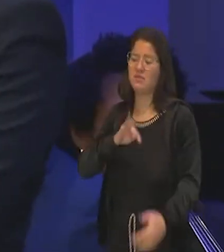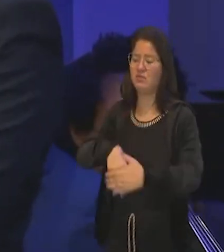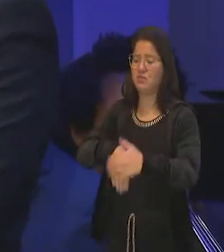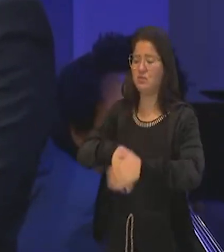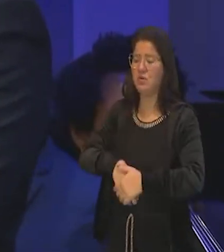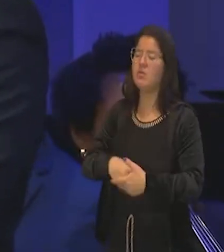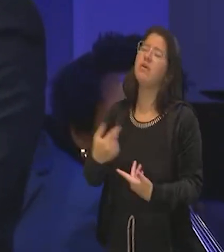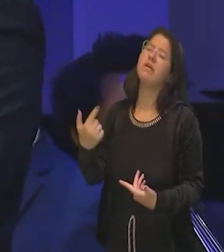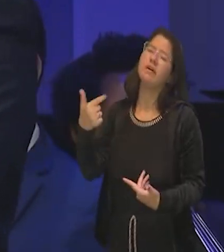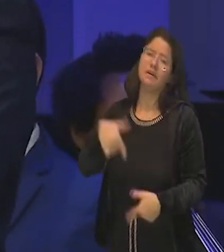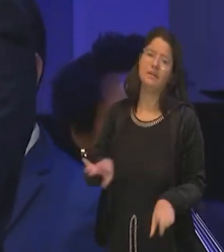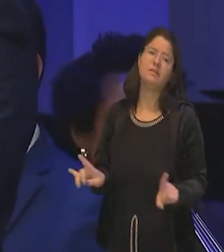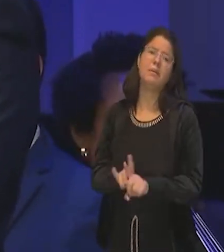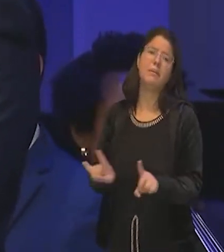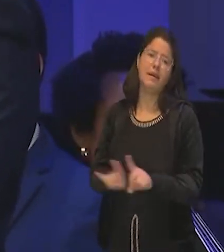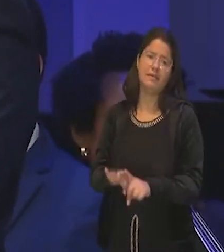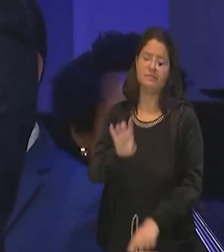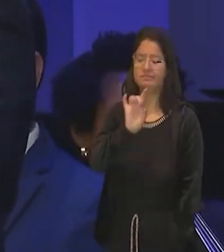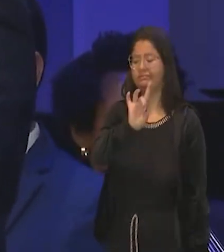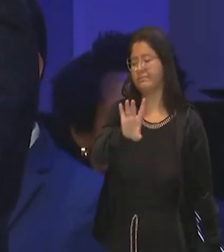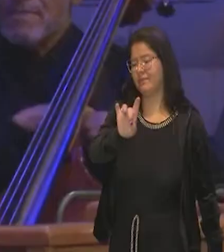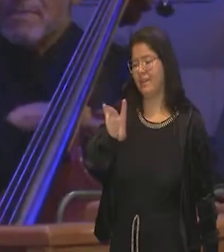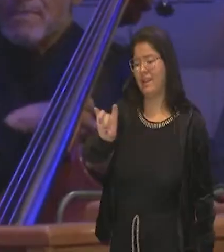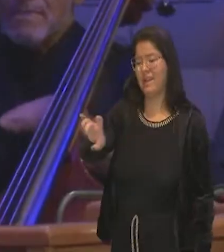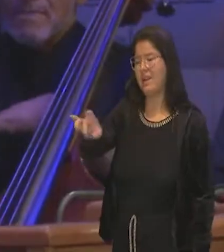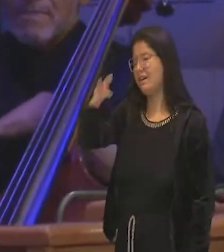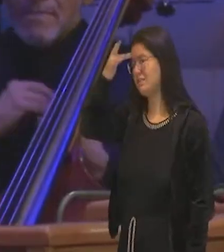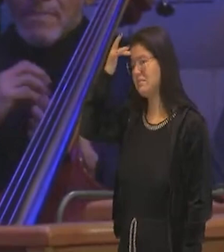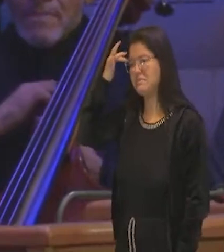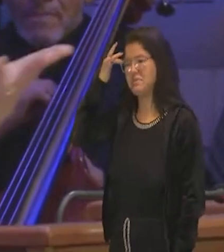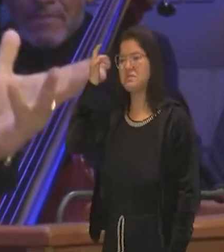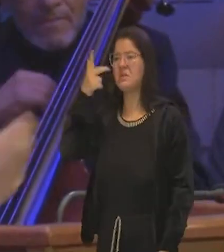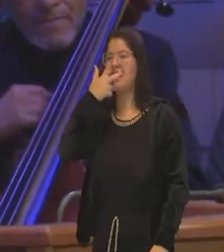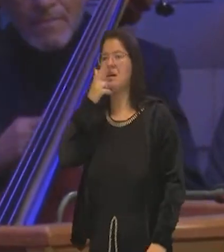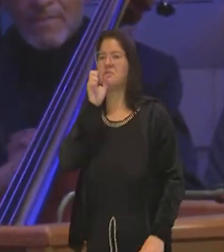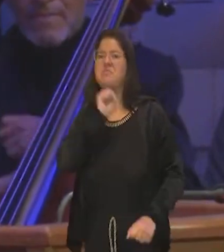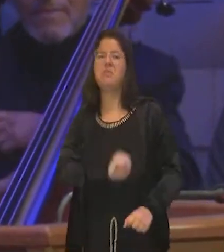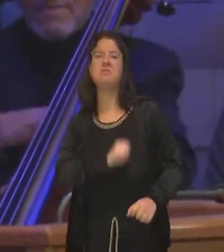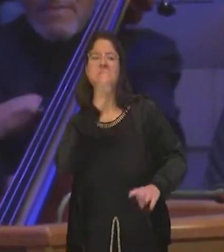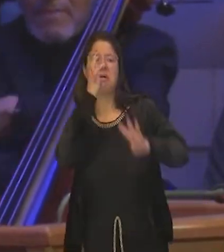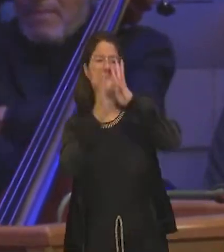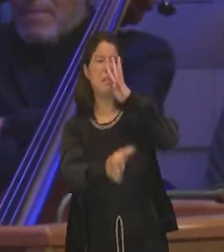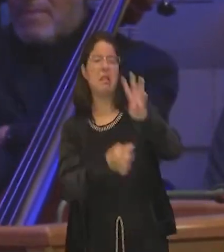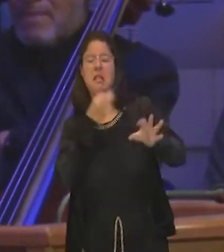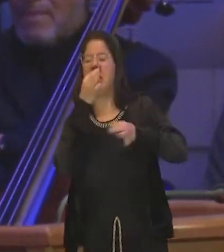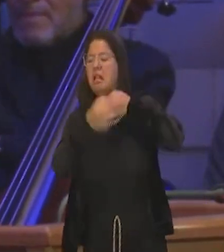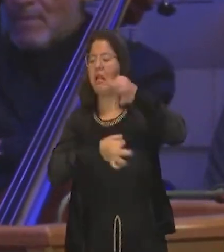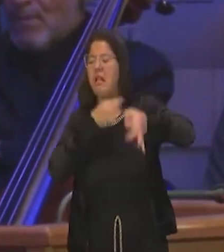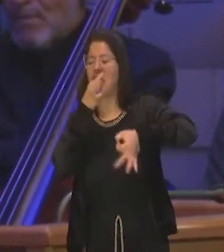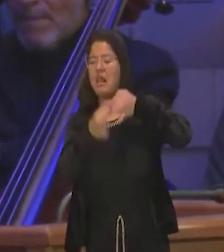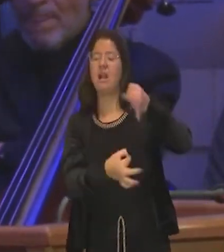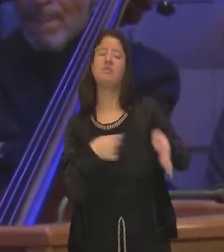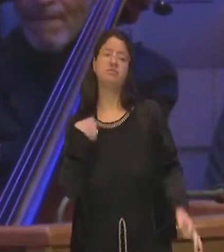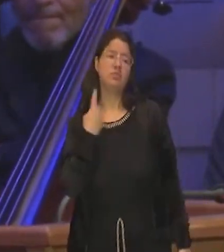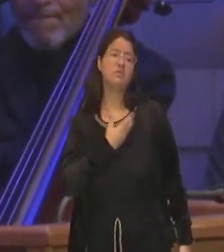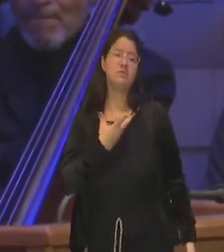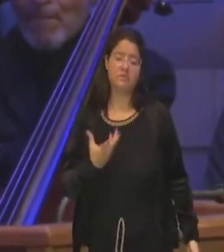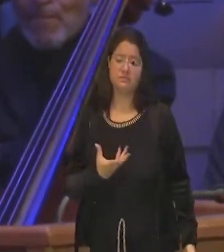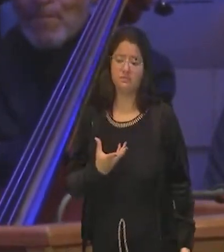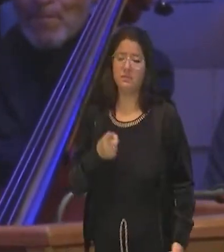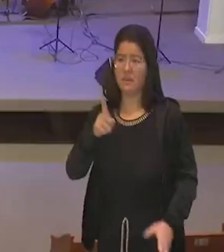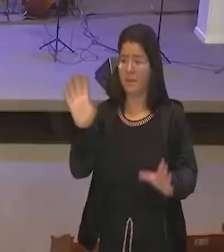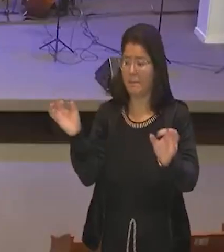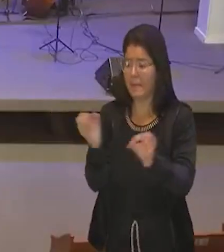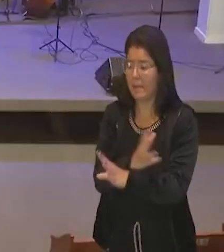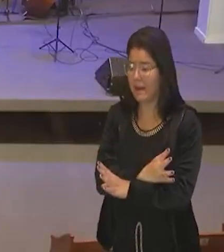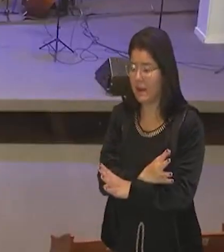Cada pessoa tem e se acha no direito de falar alguma coisa, de observar alguma coisa, de criticar alguma coisa, e você está preparado para